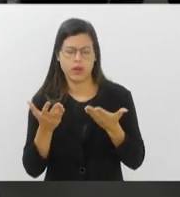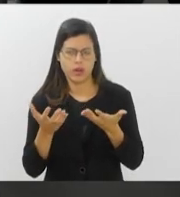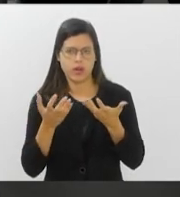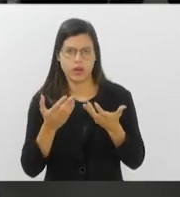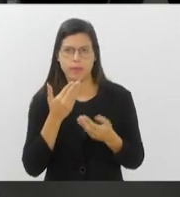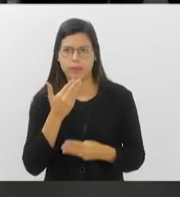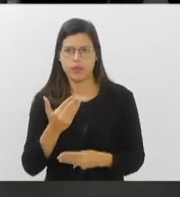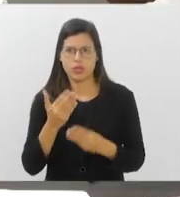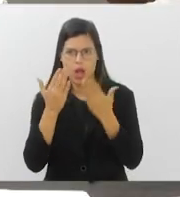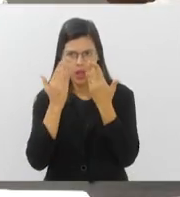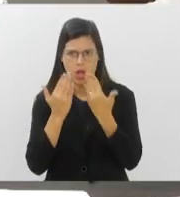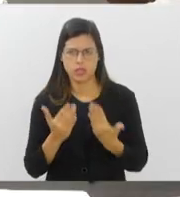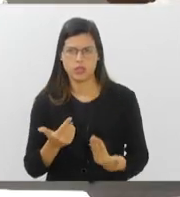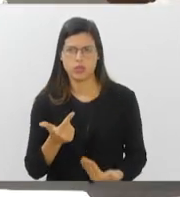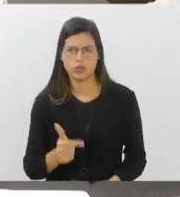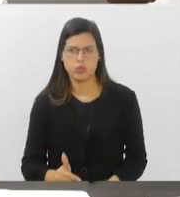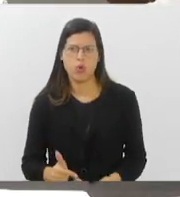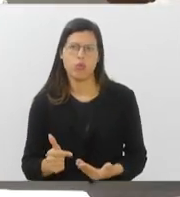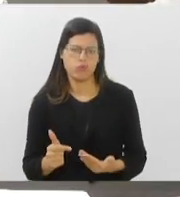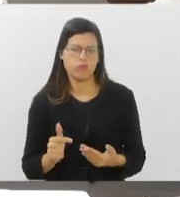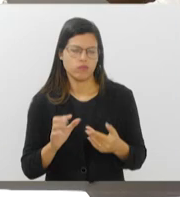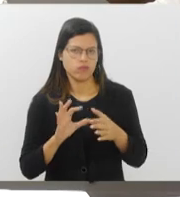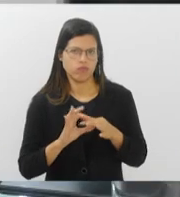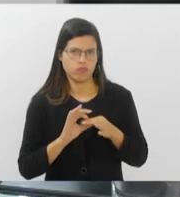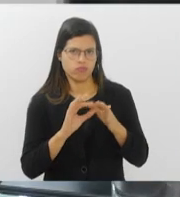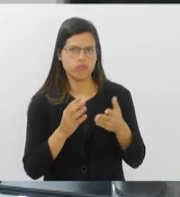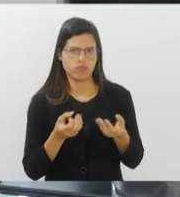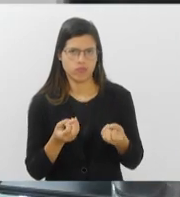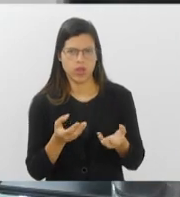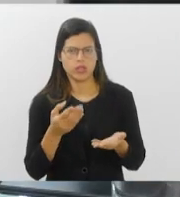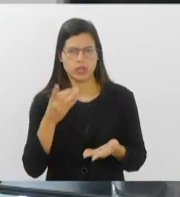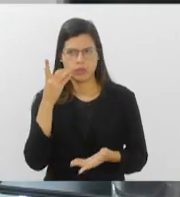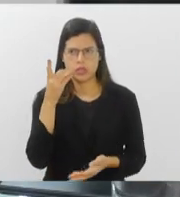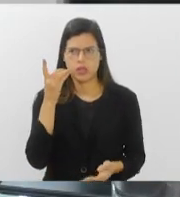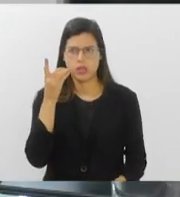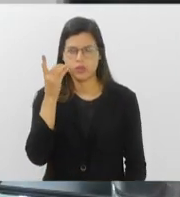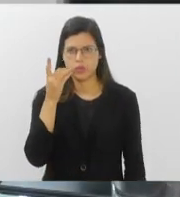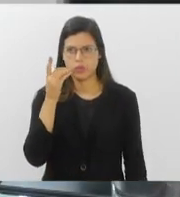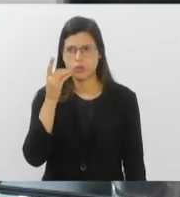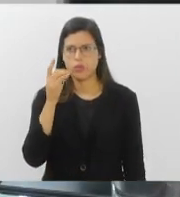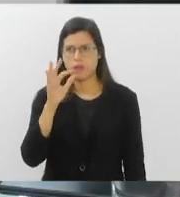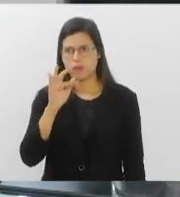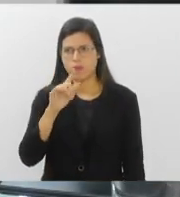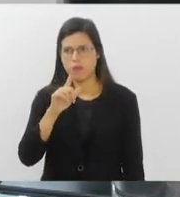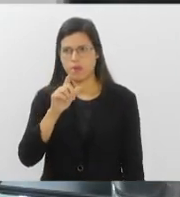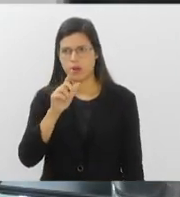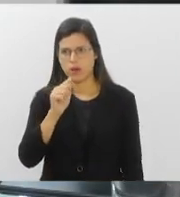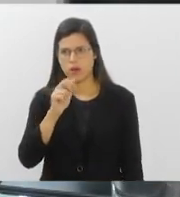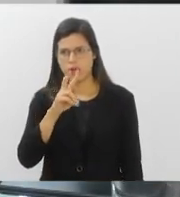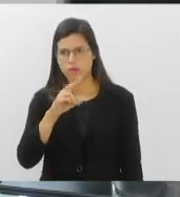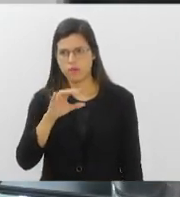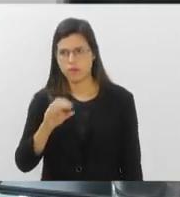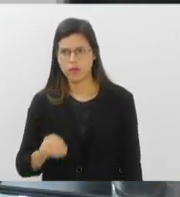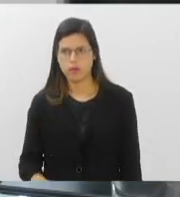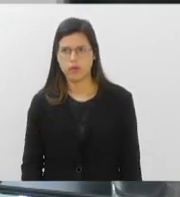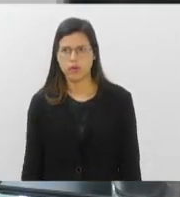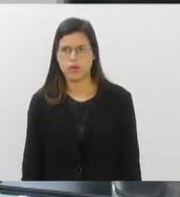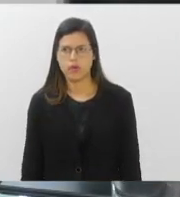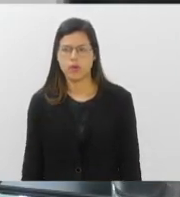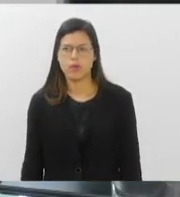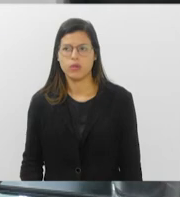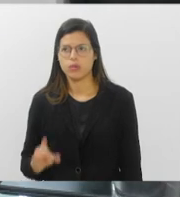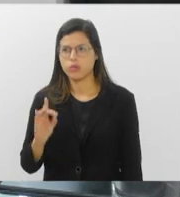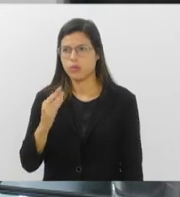ao projeto. Perfeito. Vista concedida ao deputado Serafini. Apesar de ser uma pauta já de projetos que saíram com vista e voltava, só pedir a Vossa